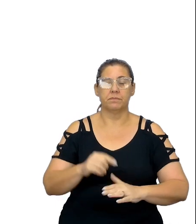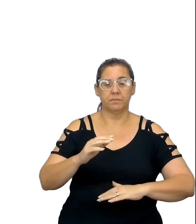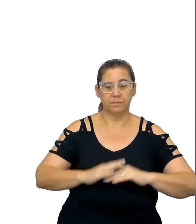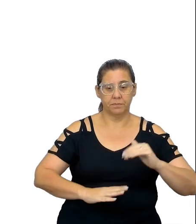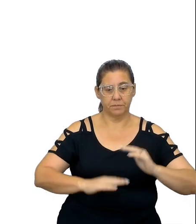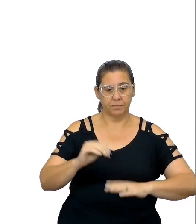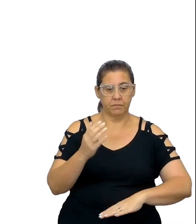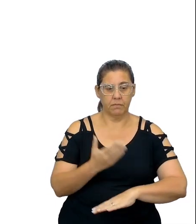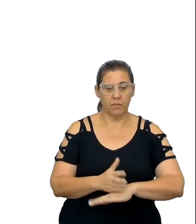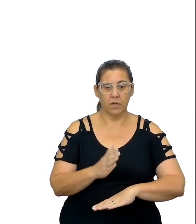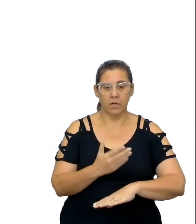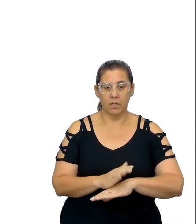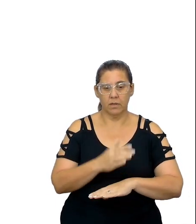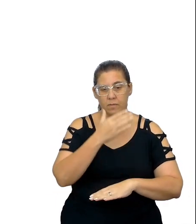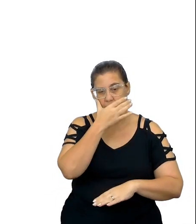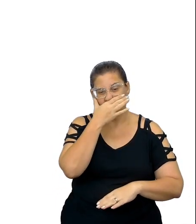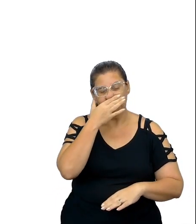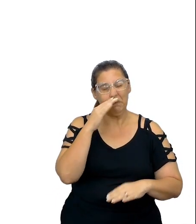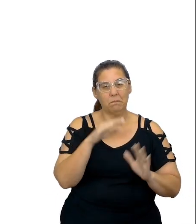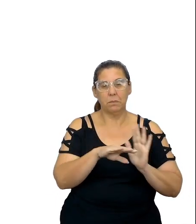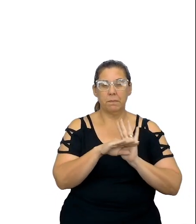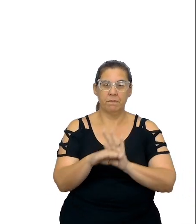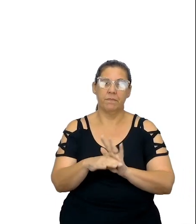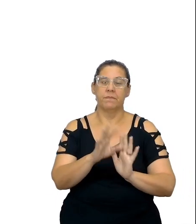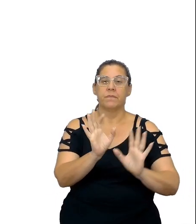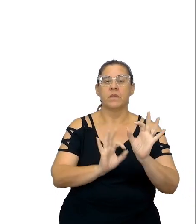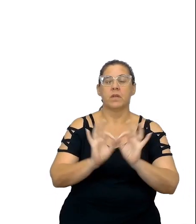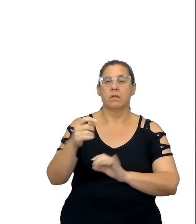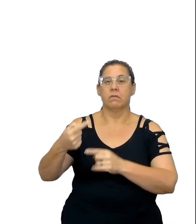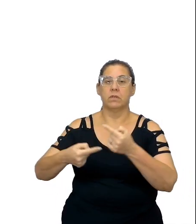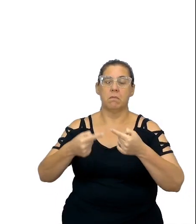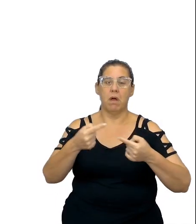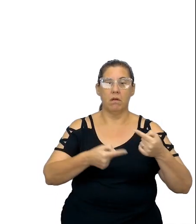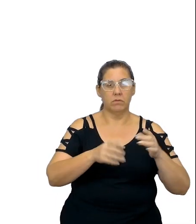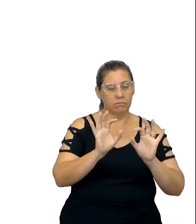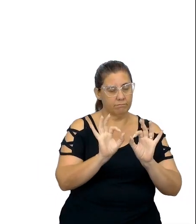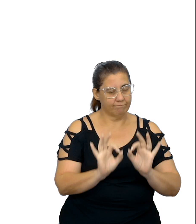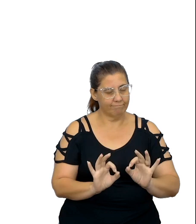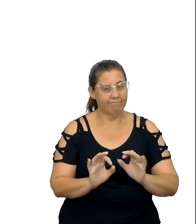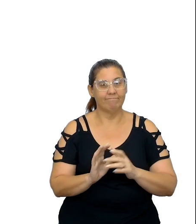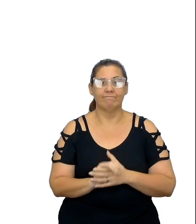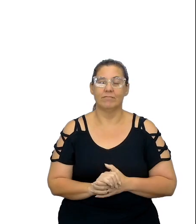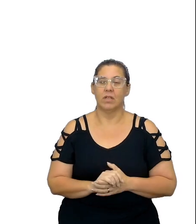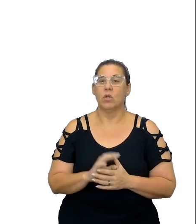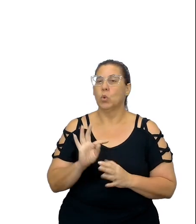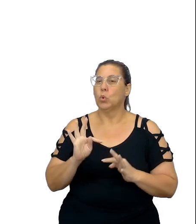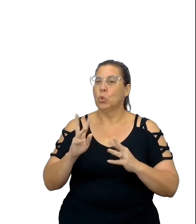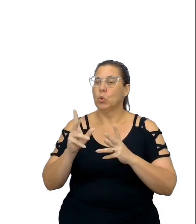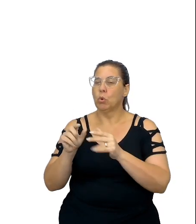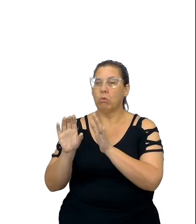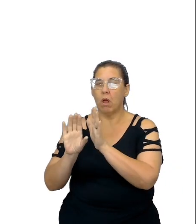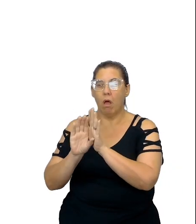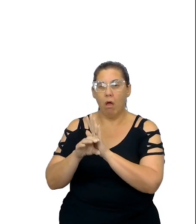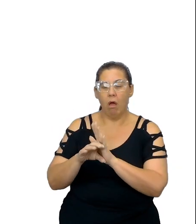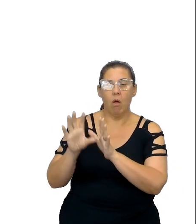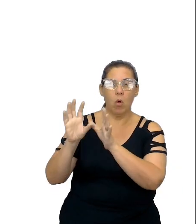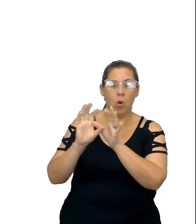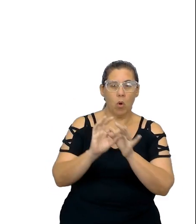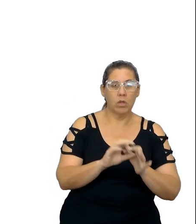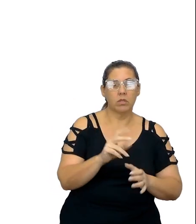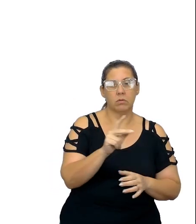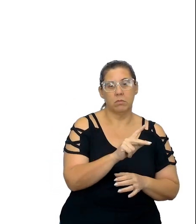práticas pedagógicas que auxiliam nessa construção do debate regrado. Então, acredito que todo esse contexto permite ao